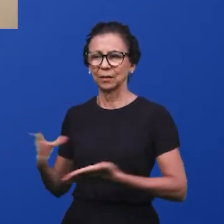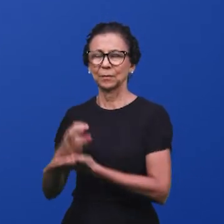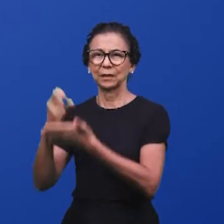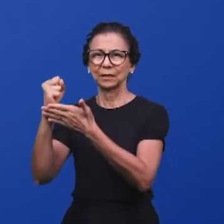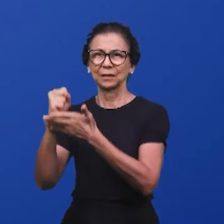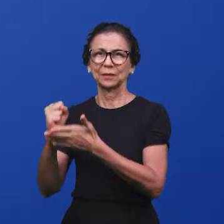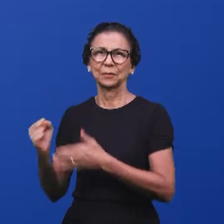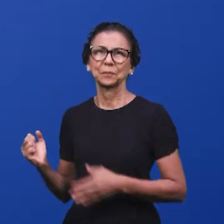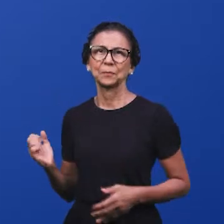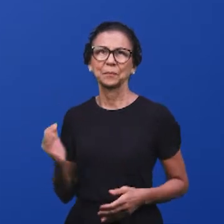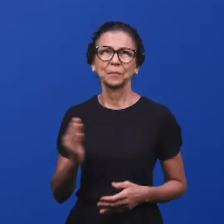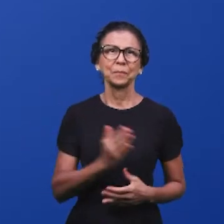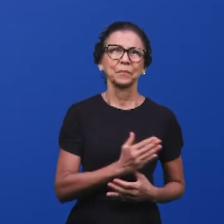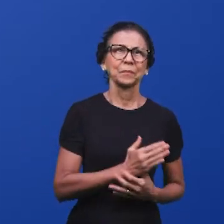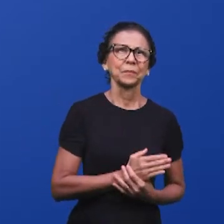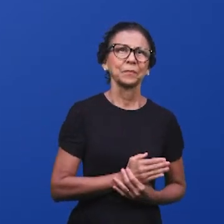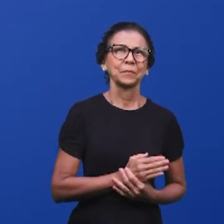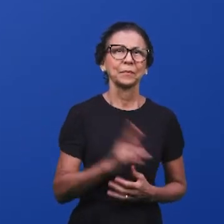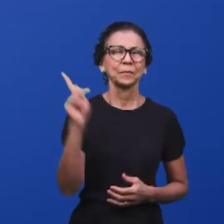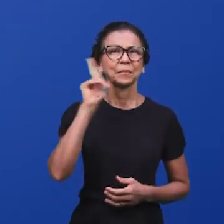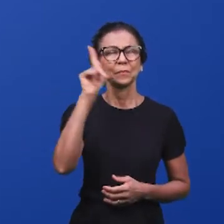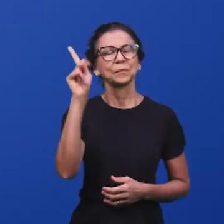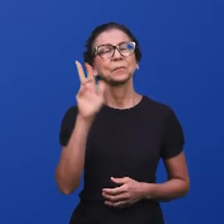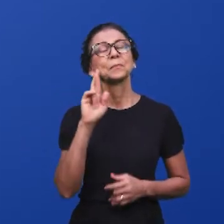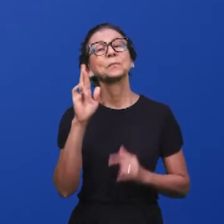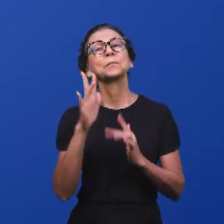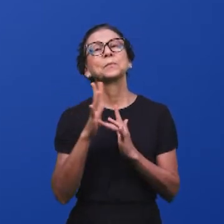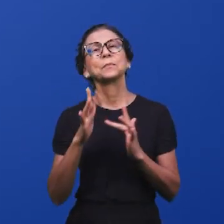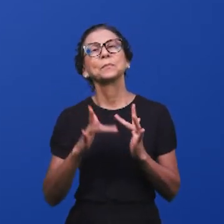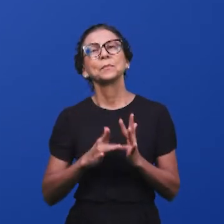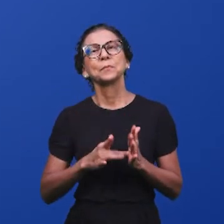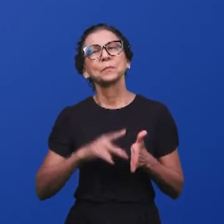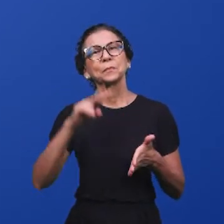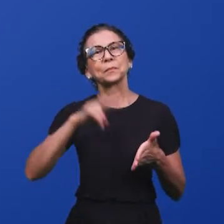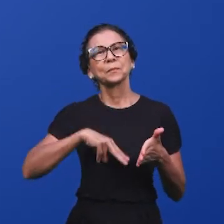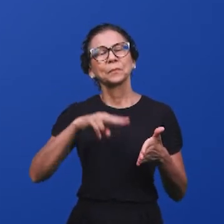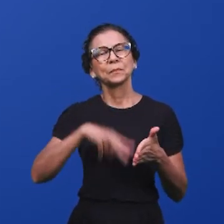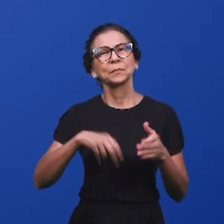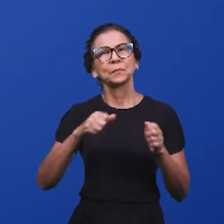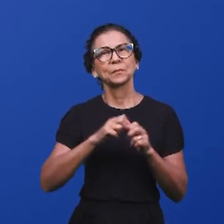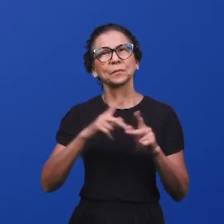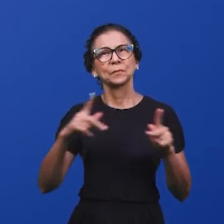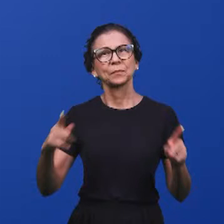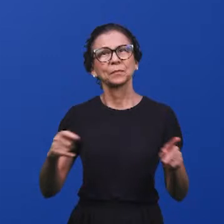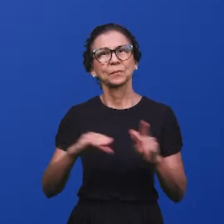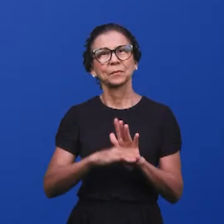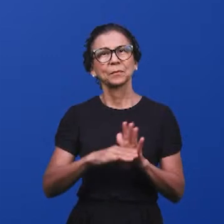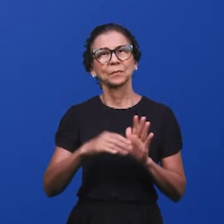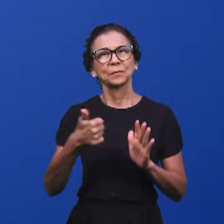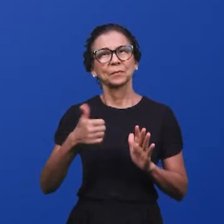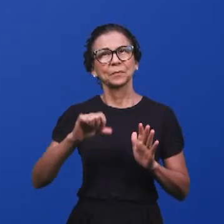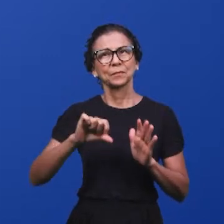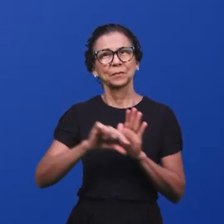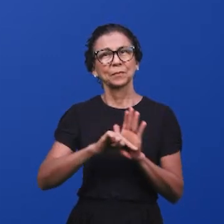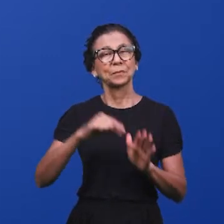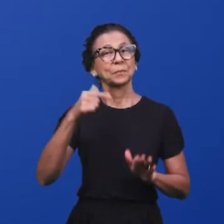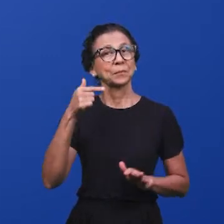Jesus. A paz do Senhor Jesus. A paz do Senhor Jesus. Lendo Apocalipse 19,